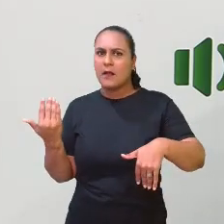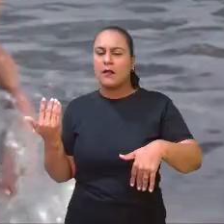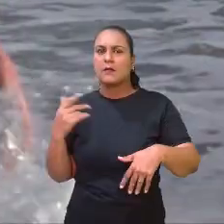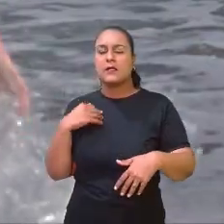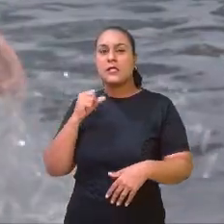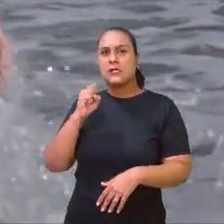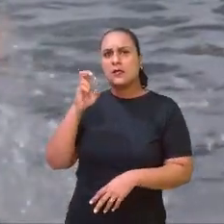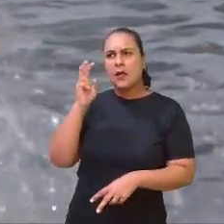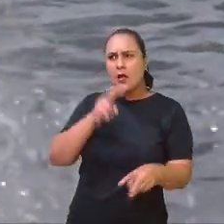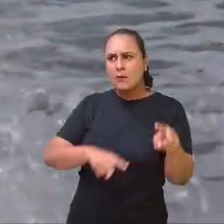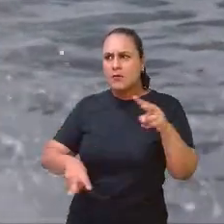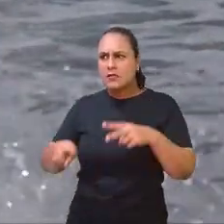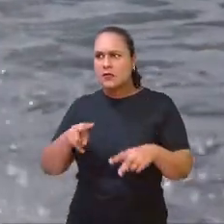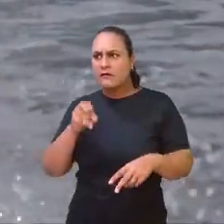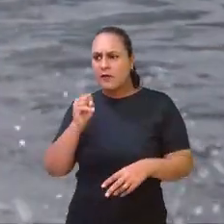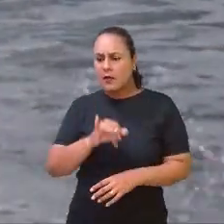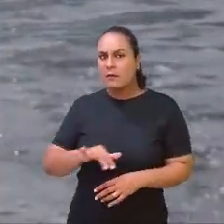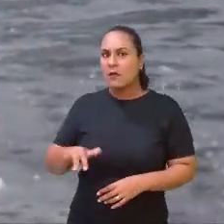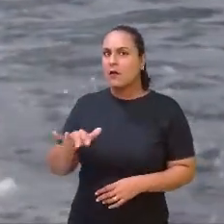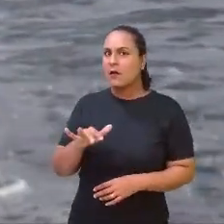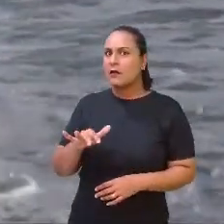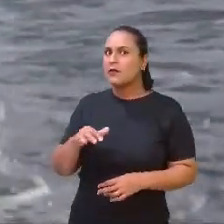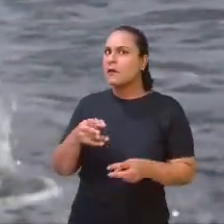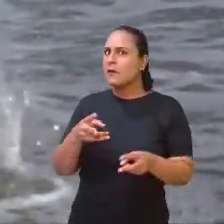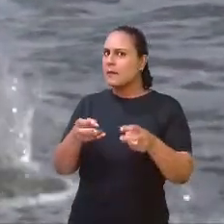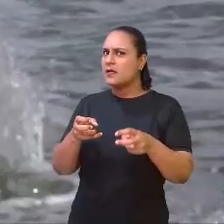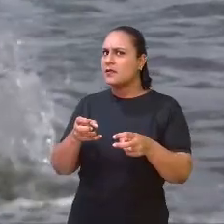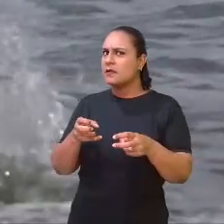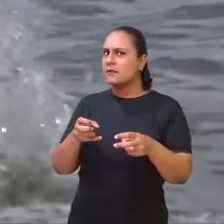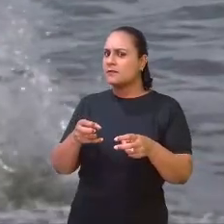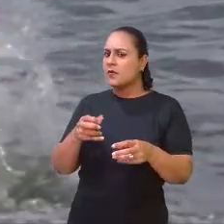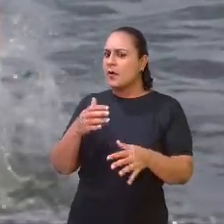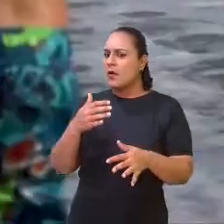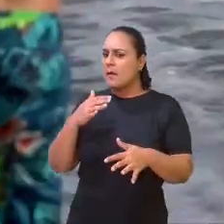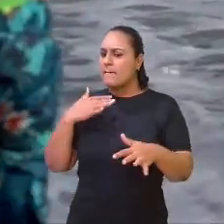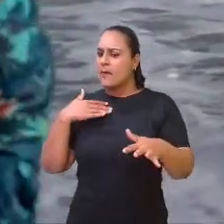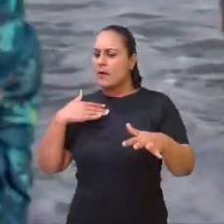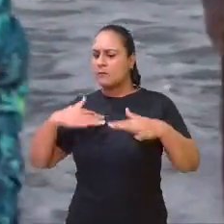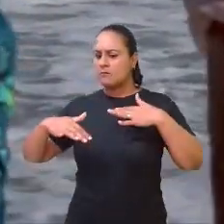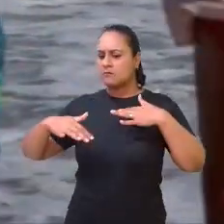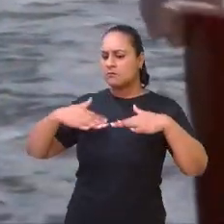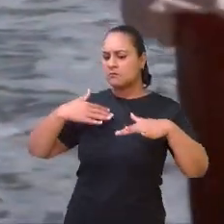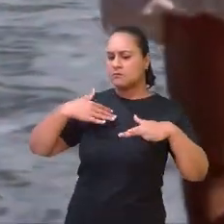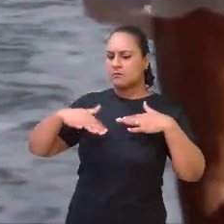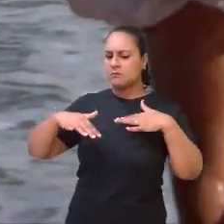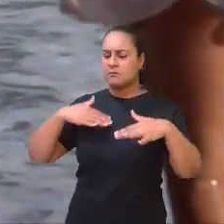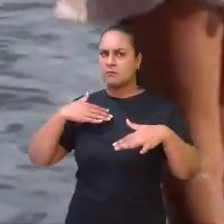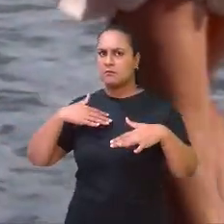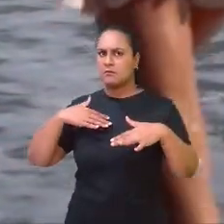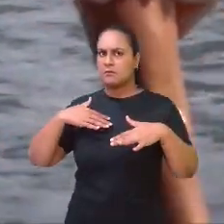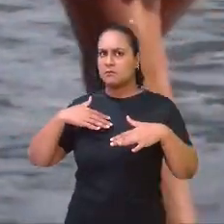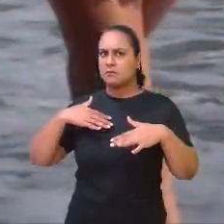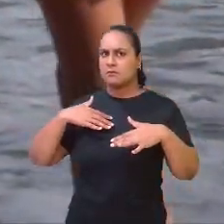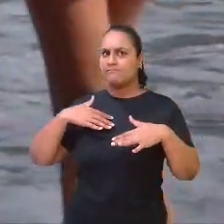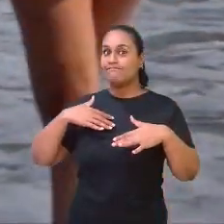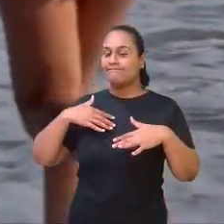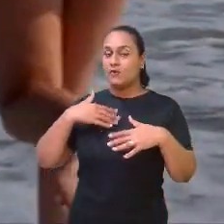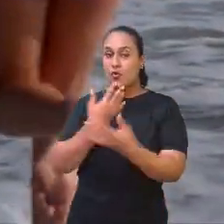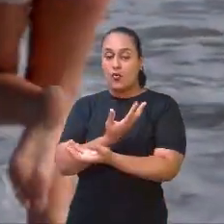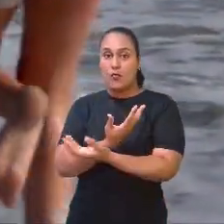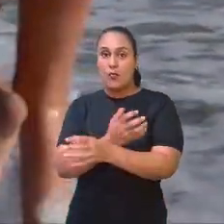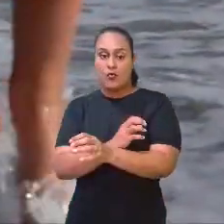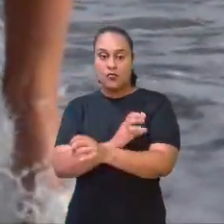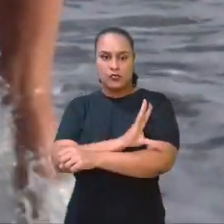a imagem, a gente consegue perceber que a cada movimento os nossos músculos, os nossos ossos, eles estão